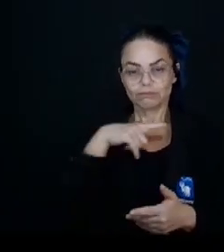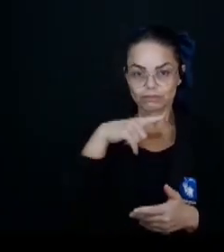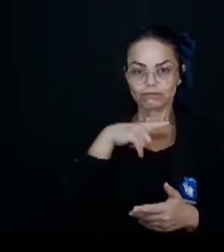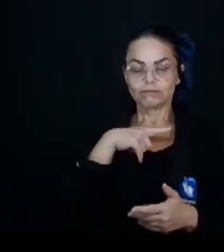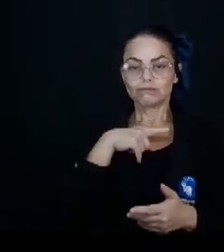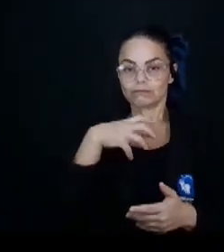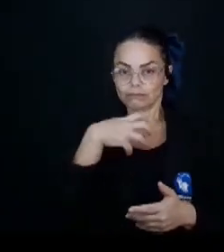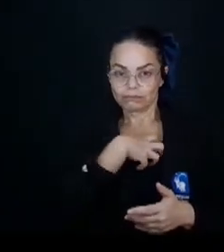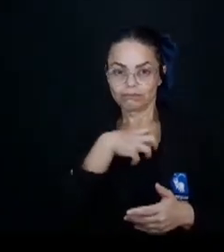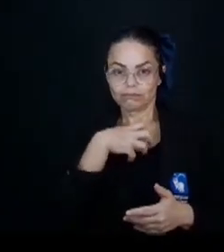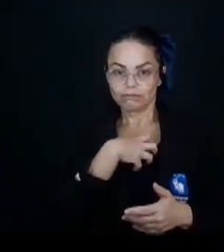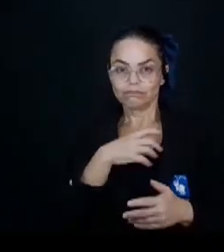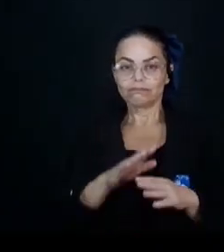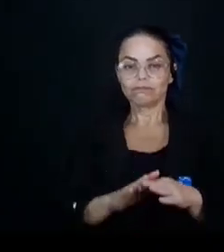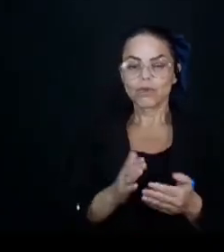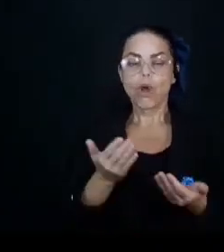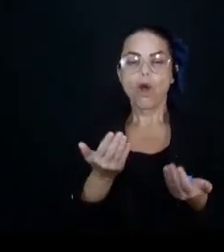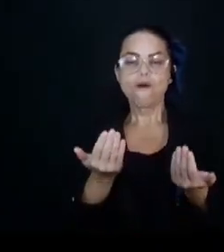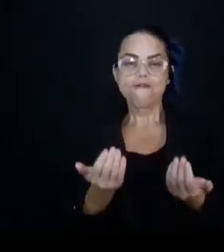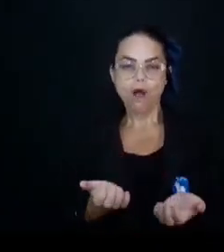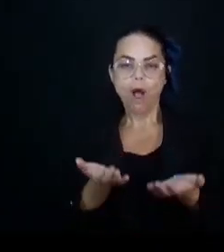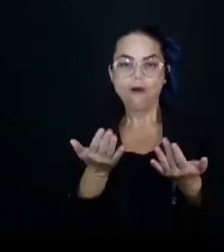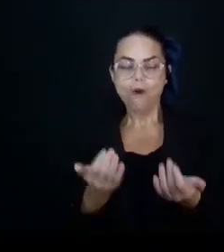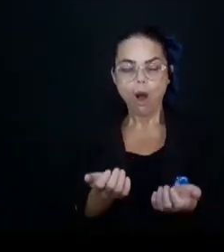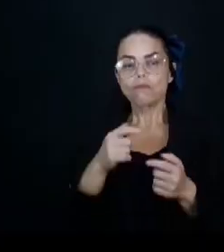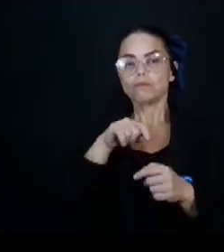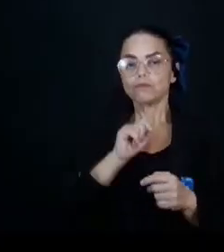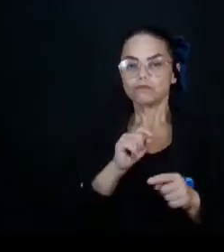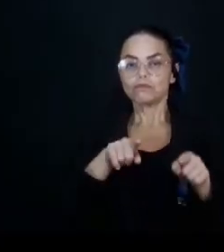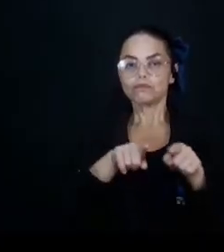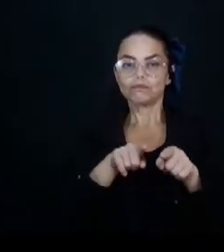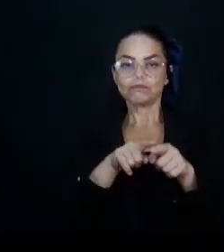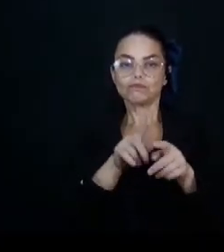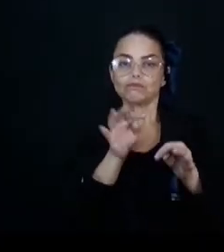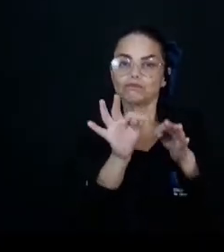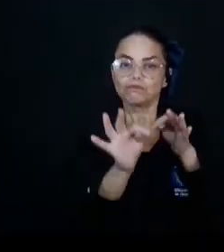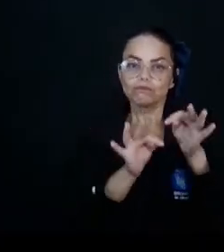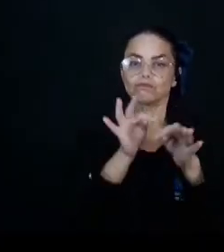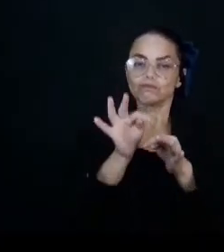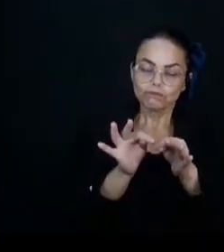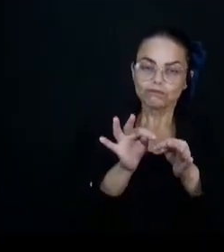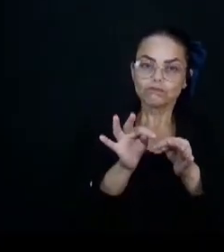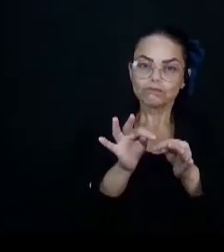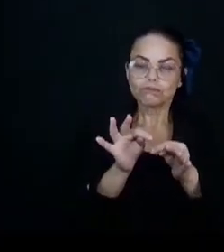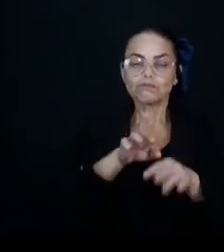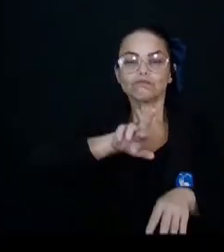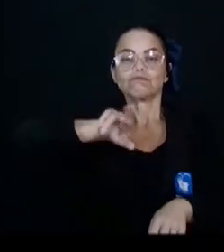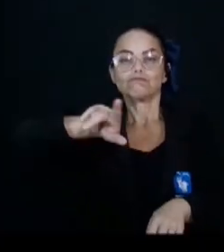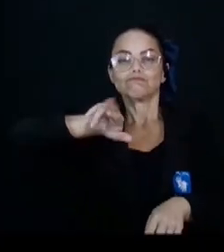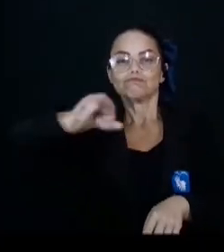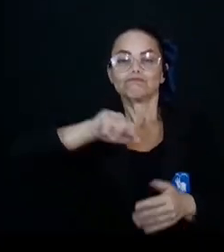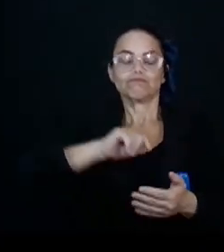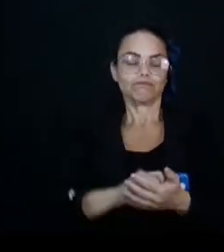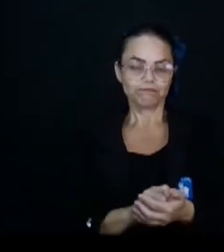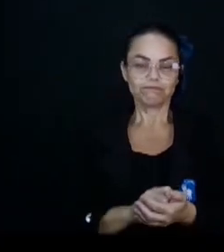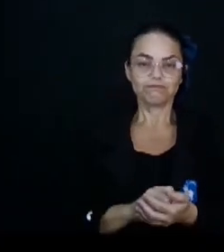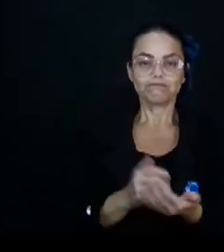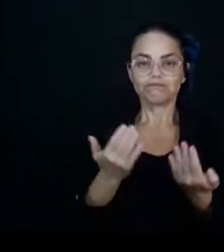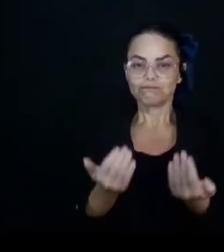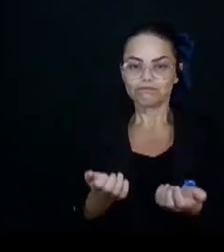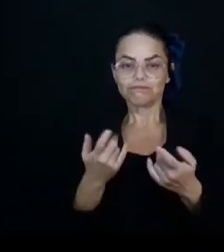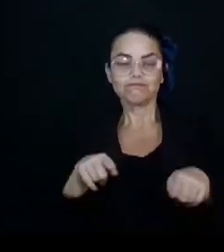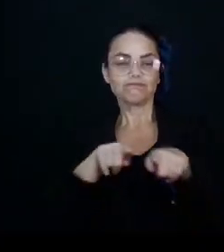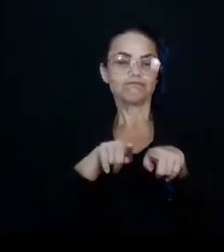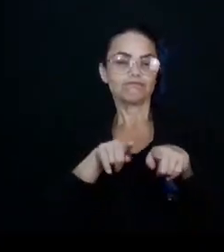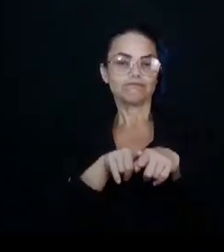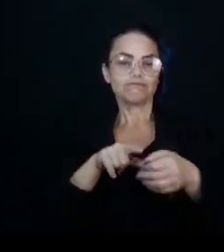mais leves, assim como tratamento um pouco diferentes, e mais leves também em relação às leucemias